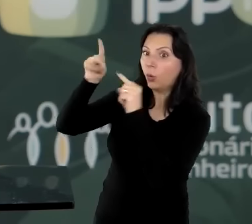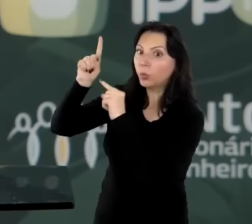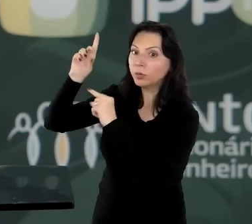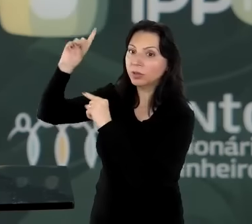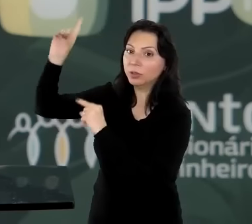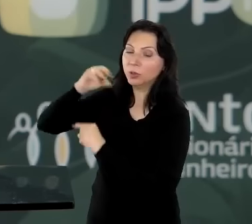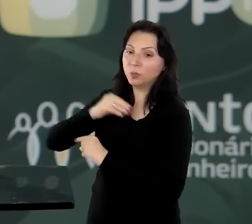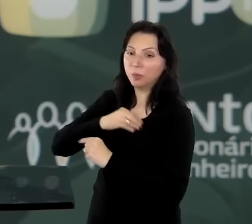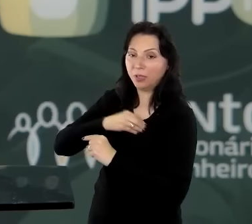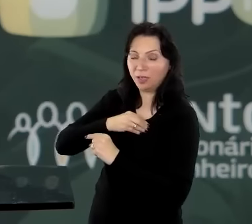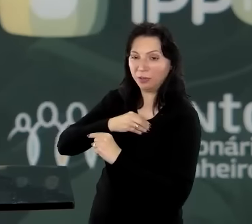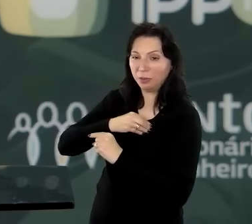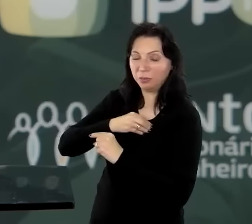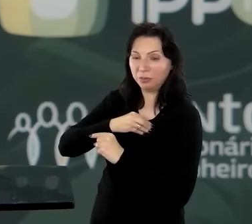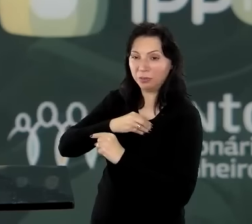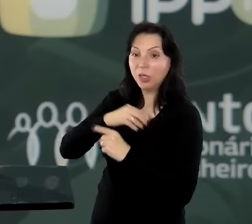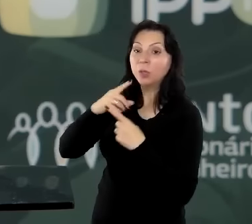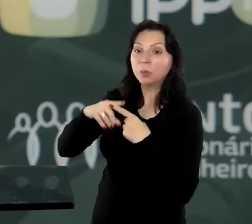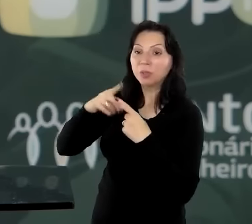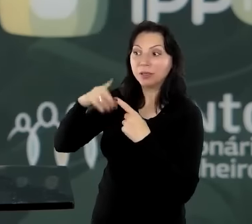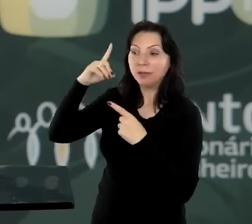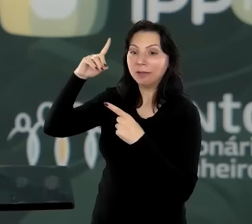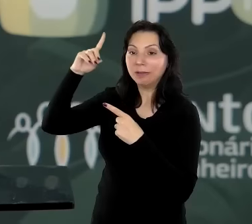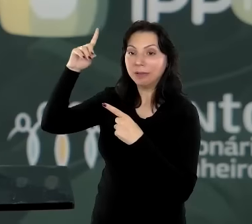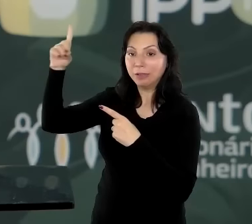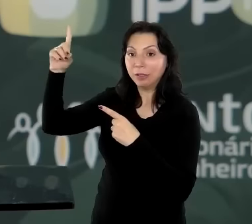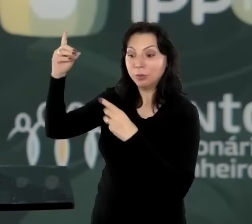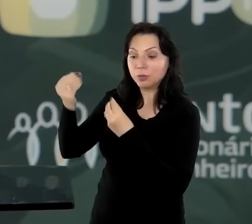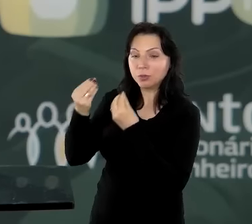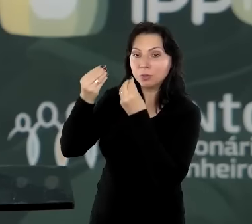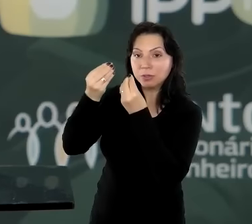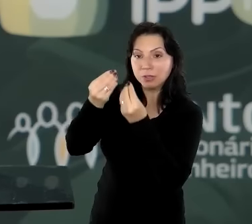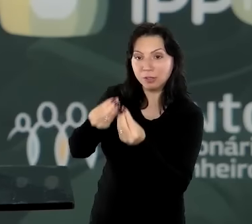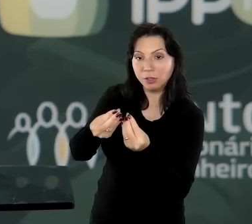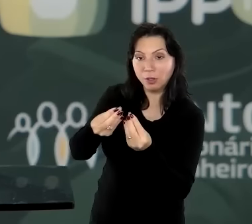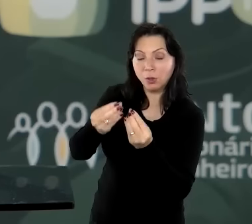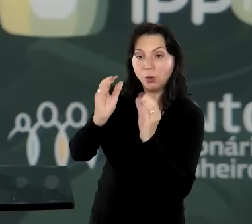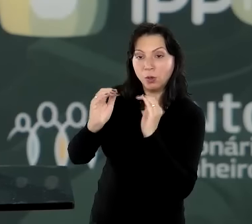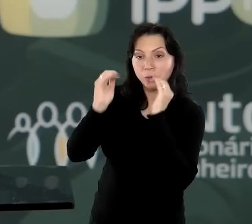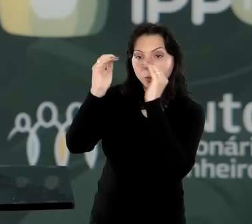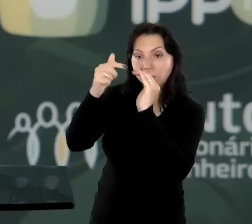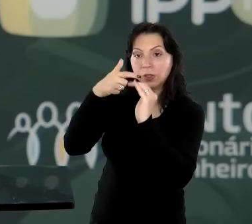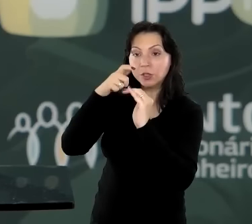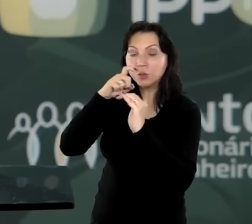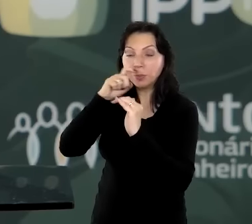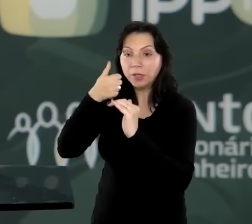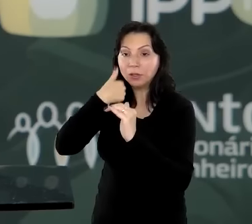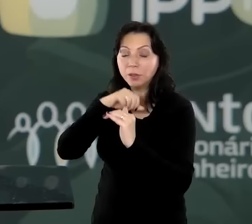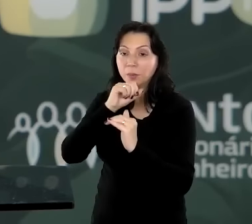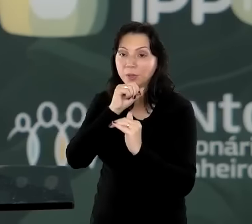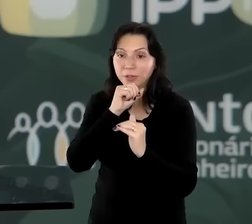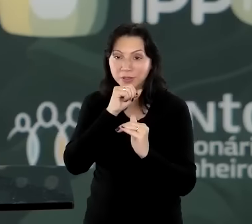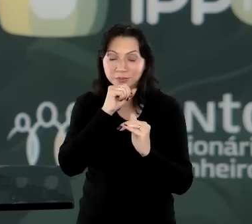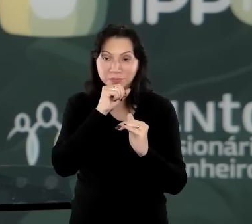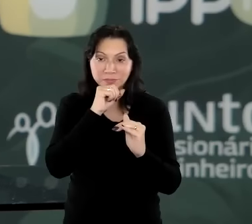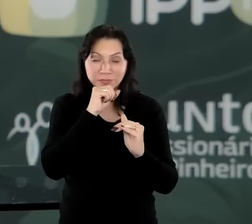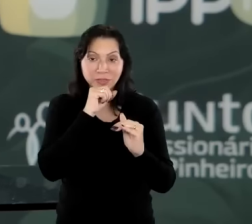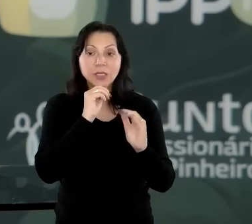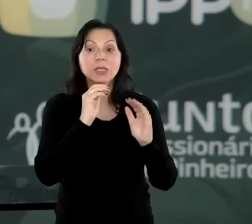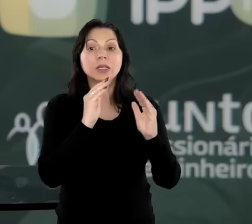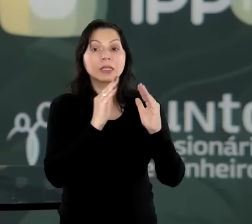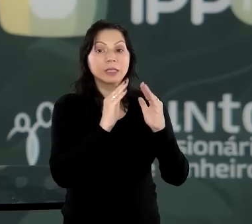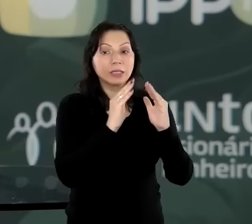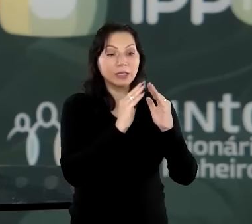igreja, quando um membro da igreja se rebela contra a sua liderança espiritual e não submete, não